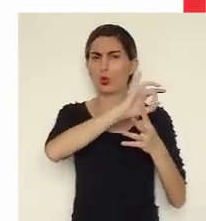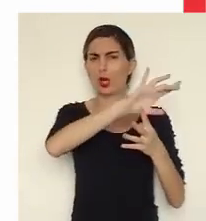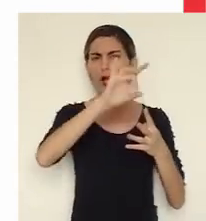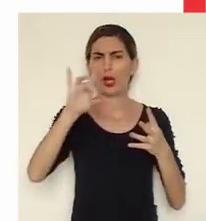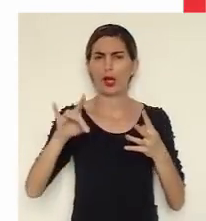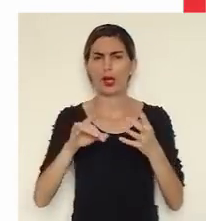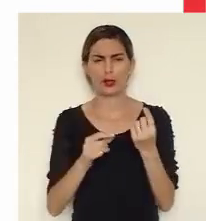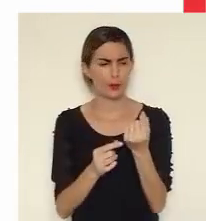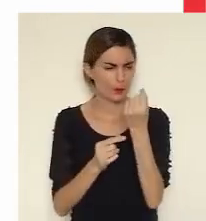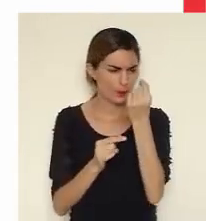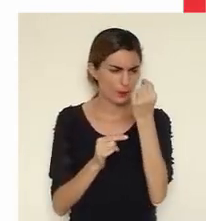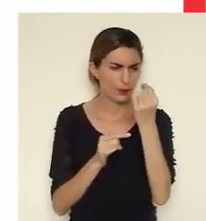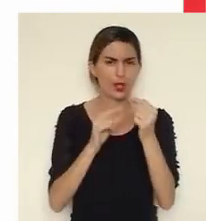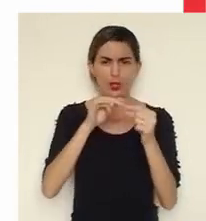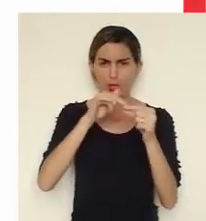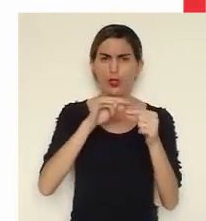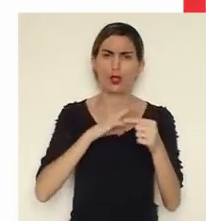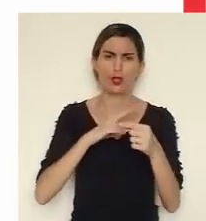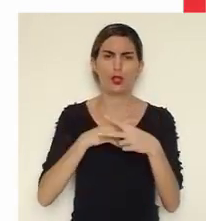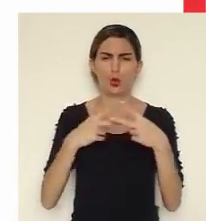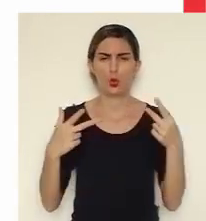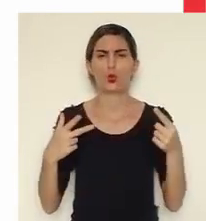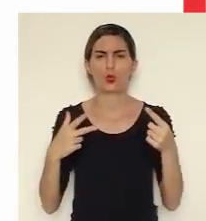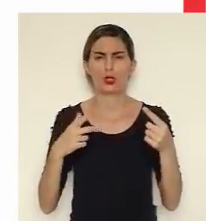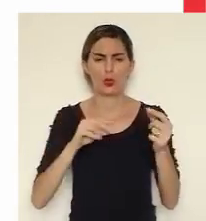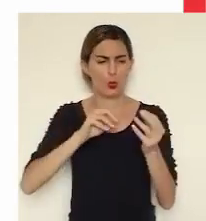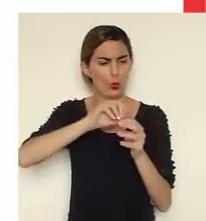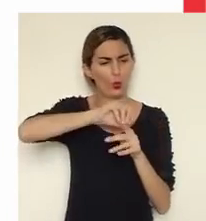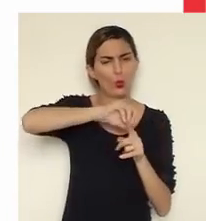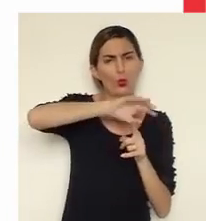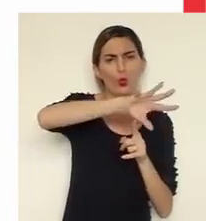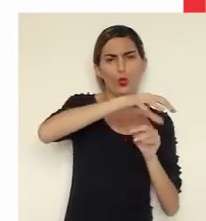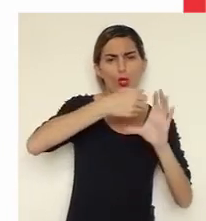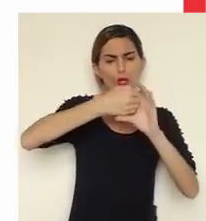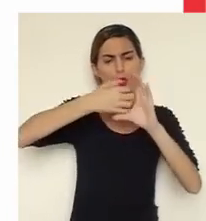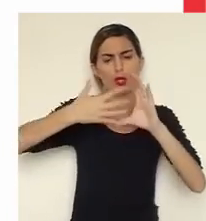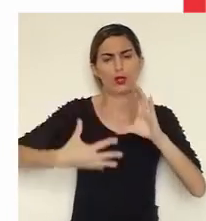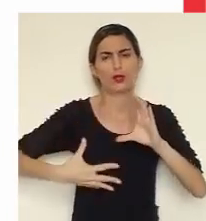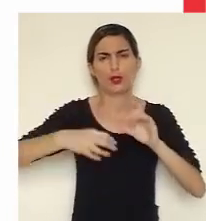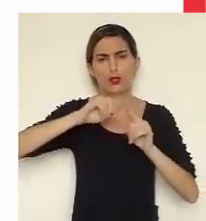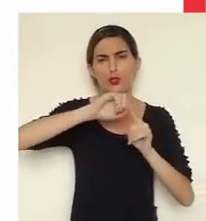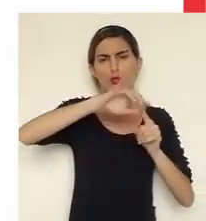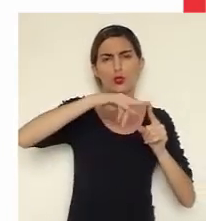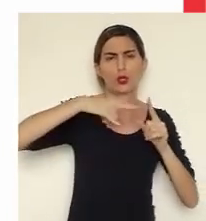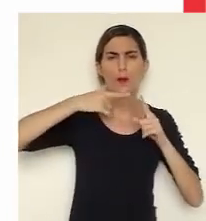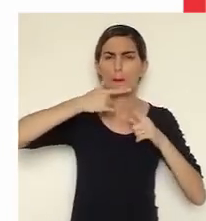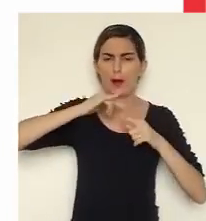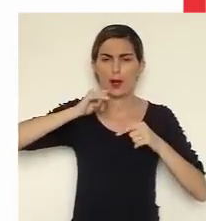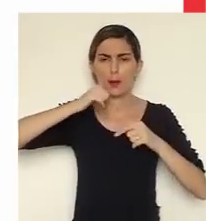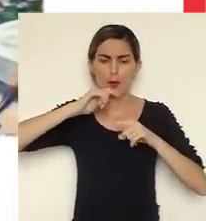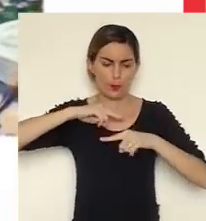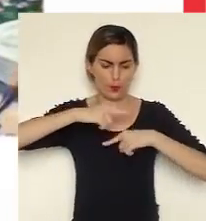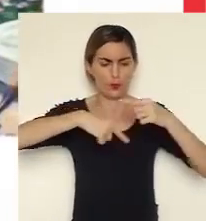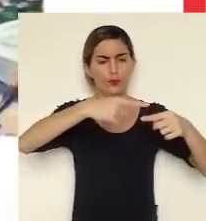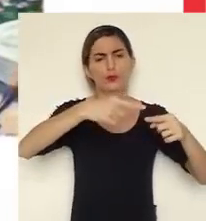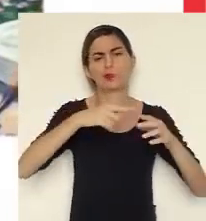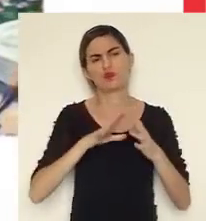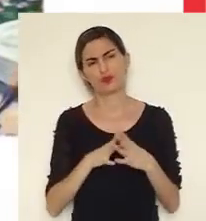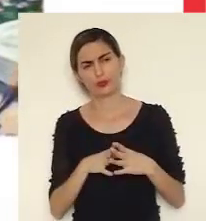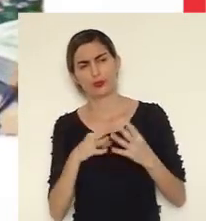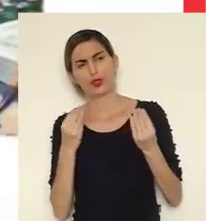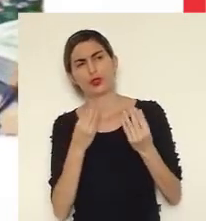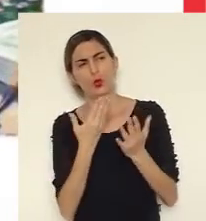de cada ervilha deve existir algo que transmite a característica de pais para filhos. E